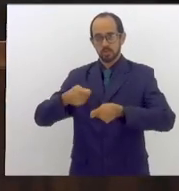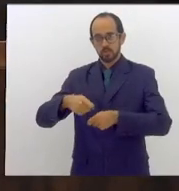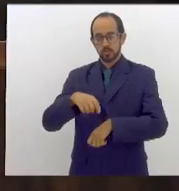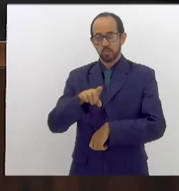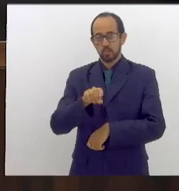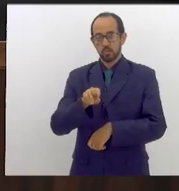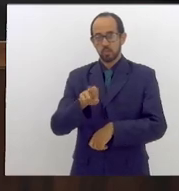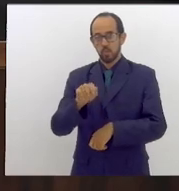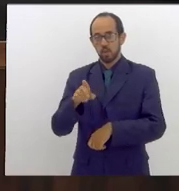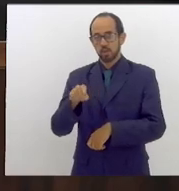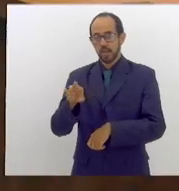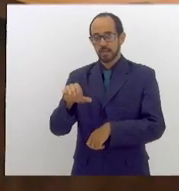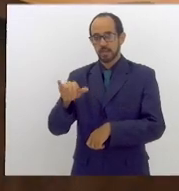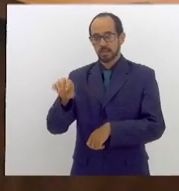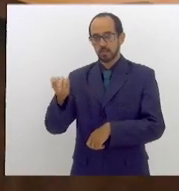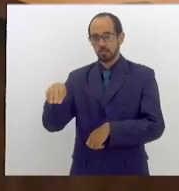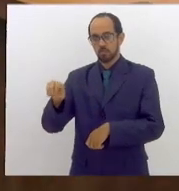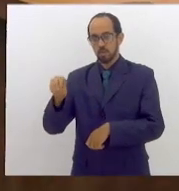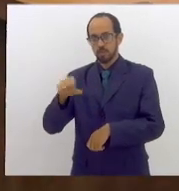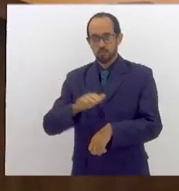senhor presidente